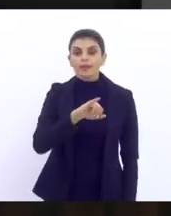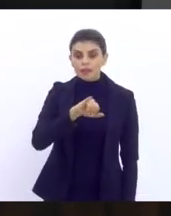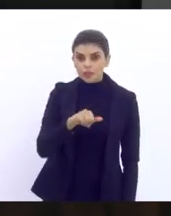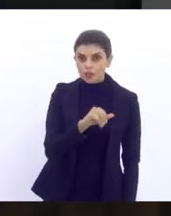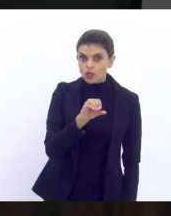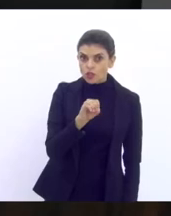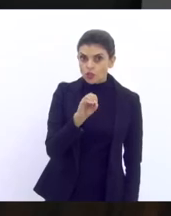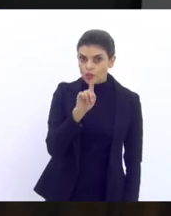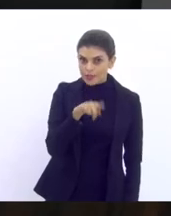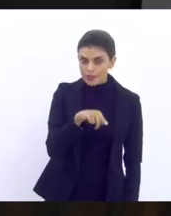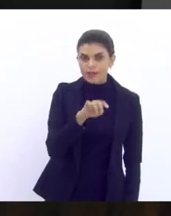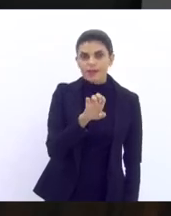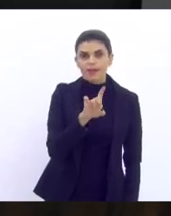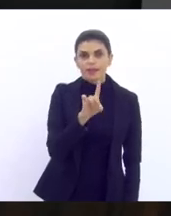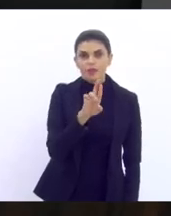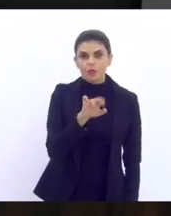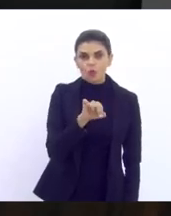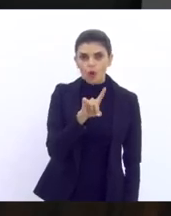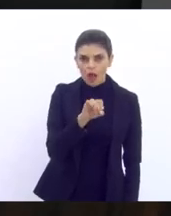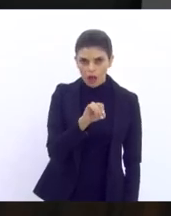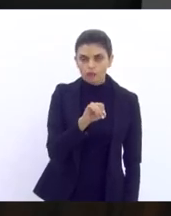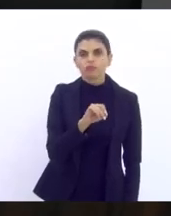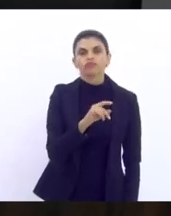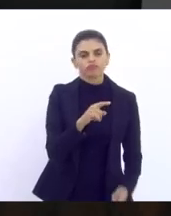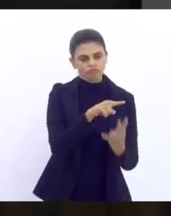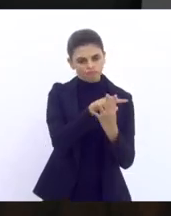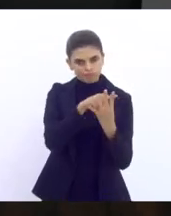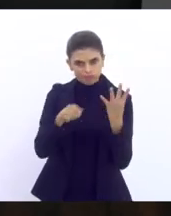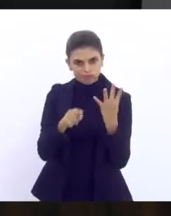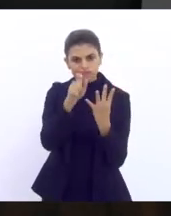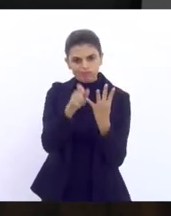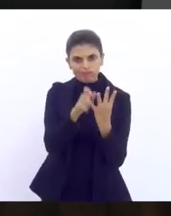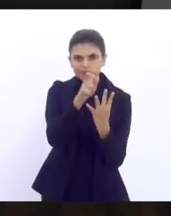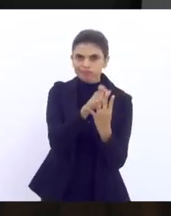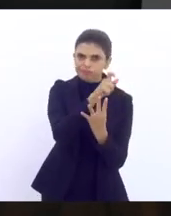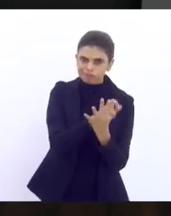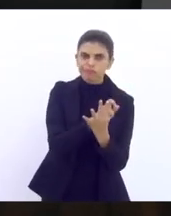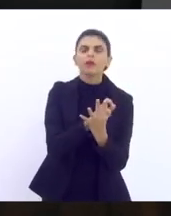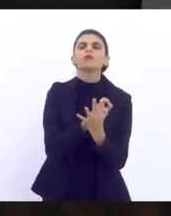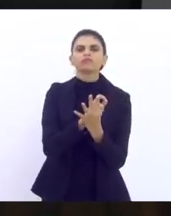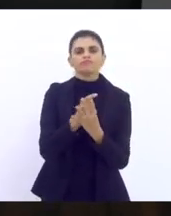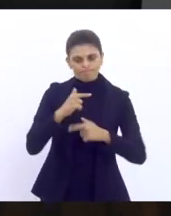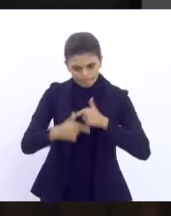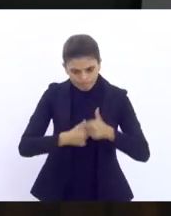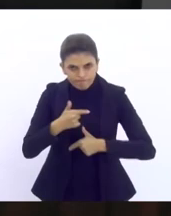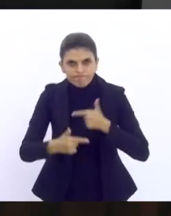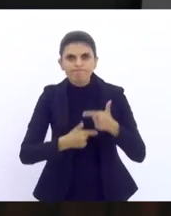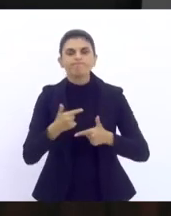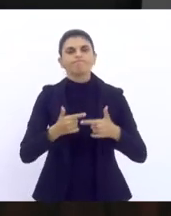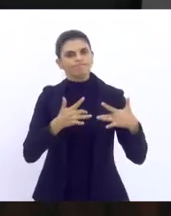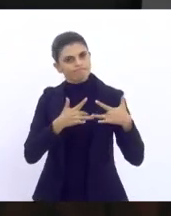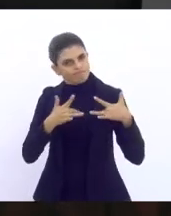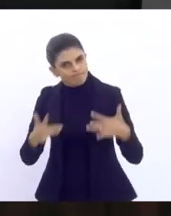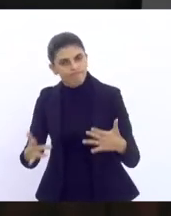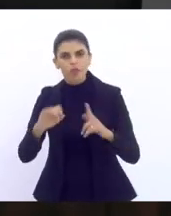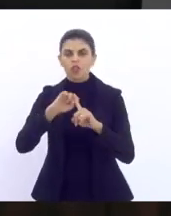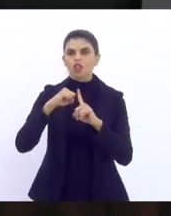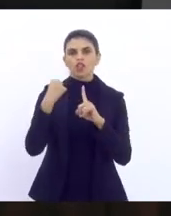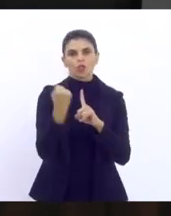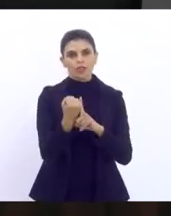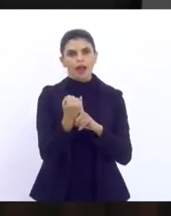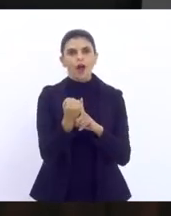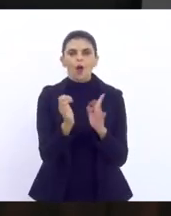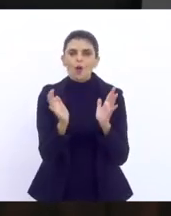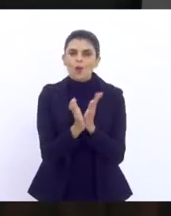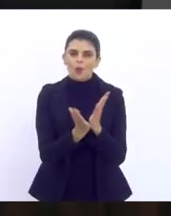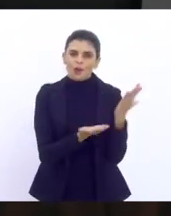Eduardo de Almeida Dias, que tem feito com que o trabalho social voltado a essa